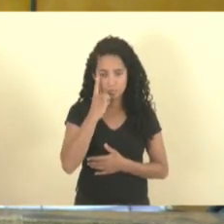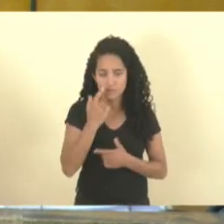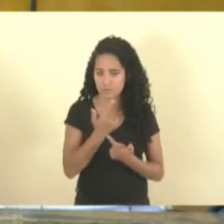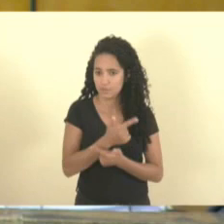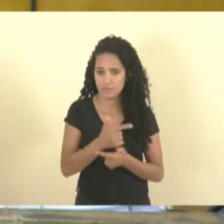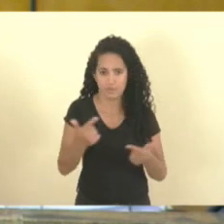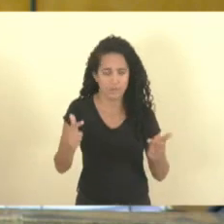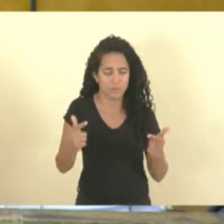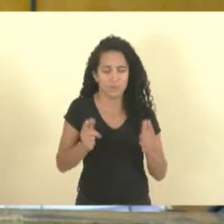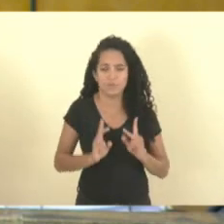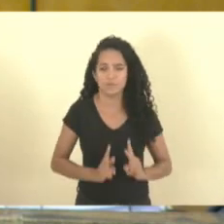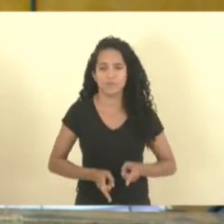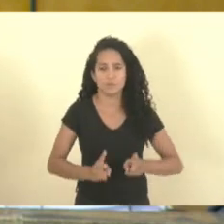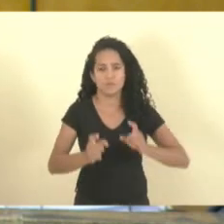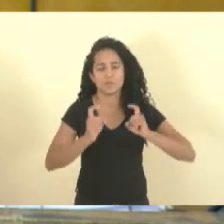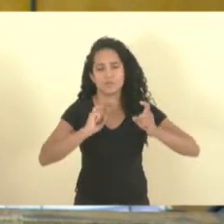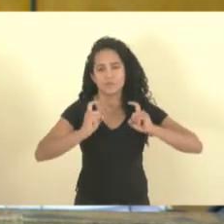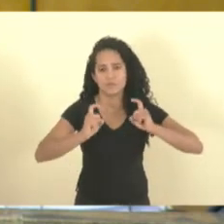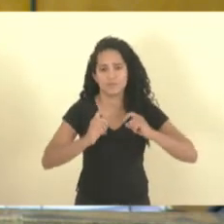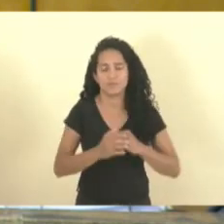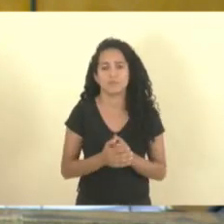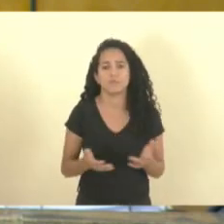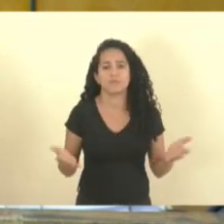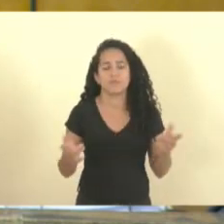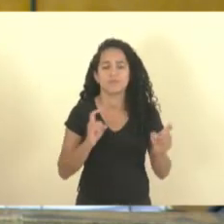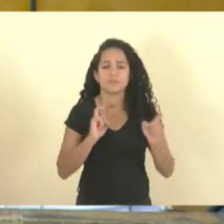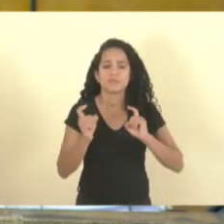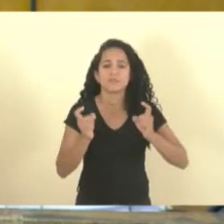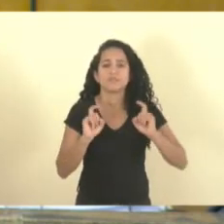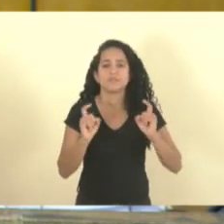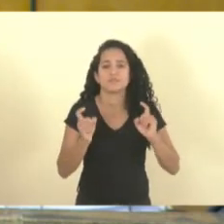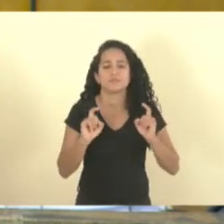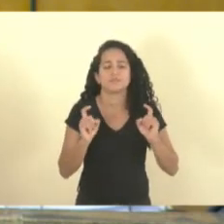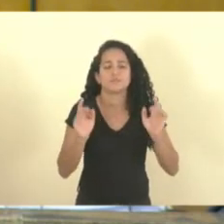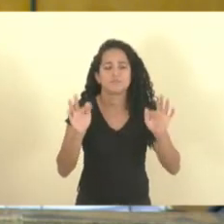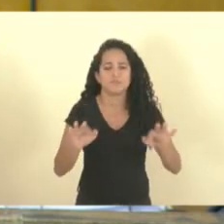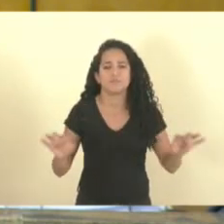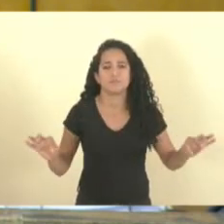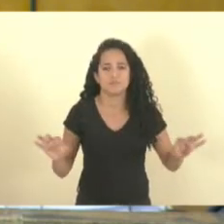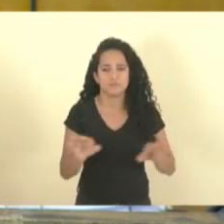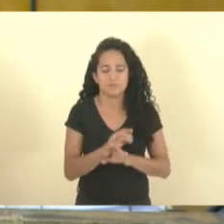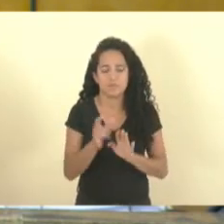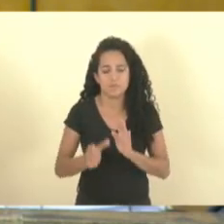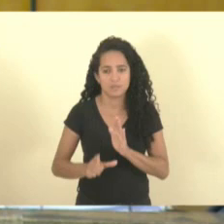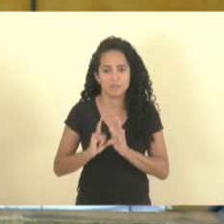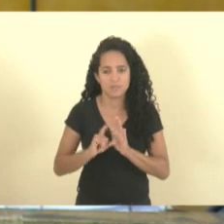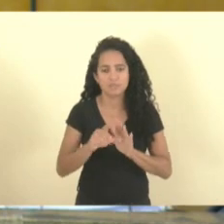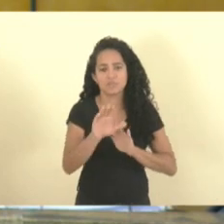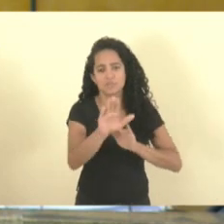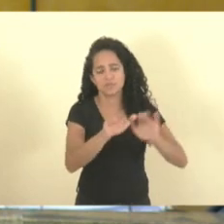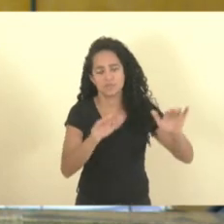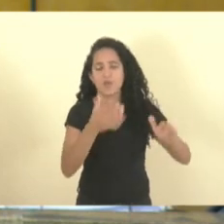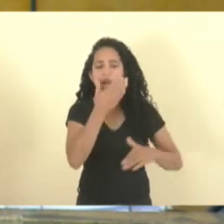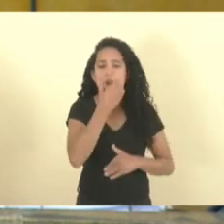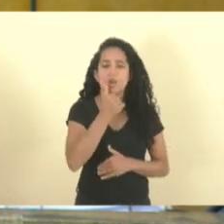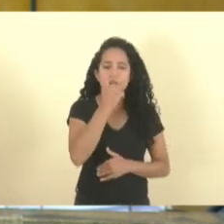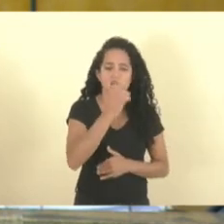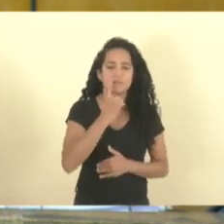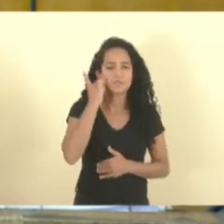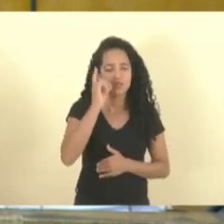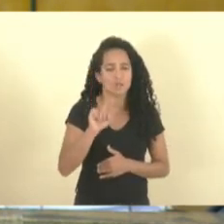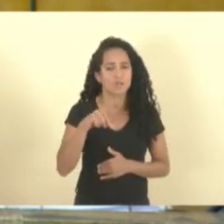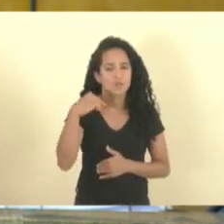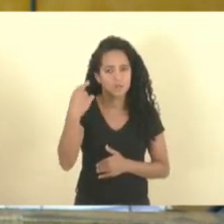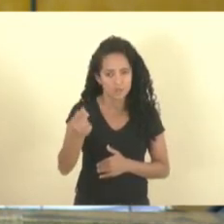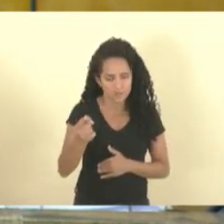temos como prosseguir com a sessão. Então, nada mais havendo a tratar, vou encerrar a presente sessão. Antes, porém, convoco as senhoras e senhores deputados para a próxima,